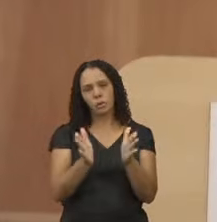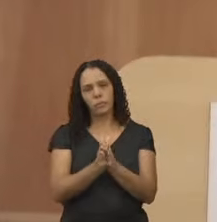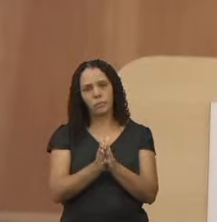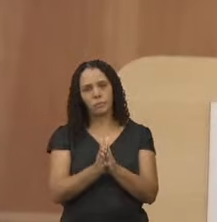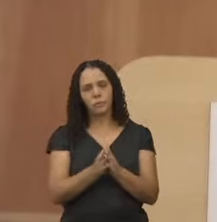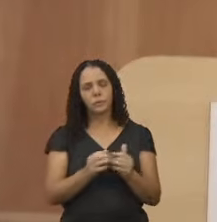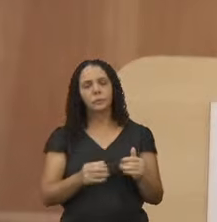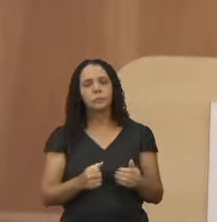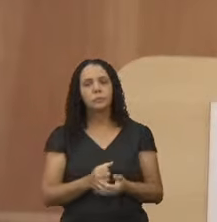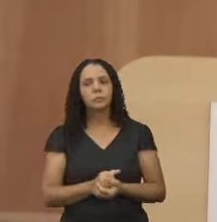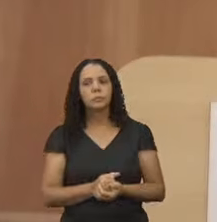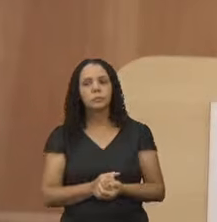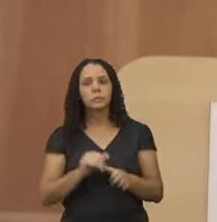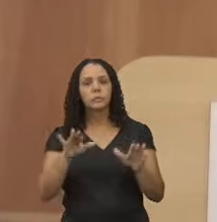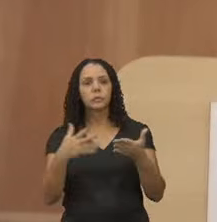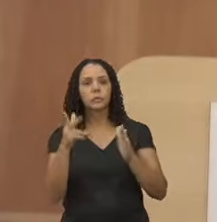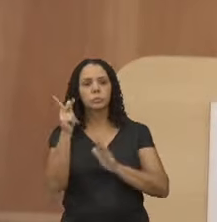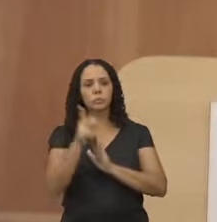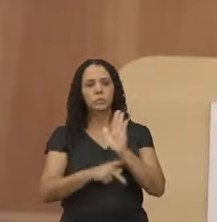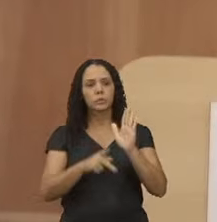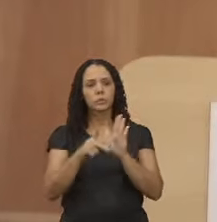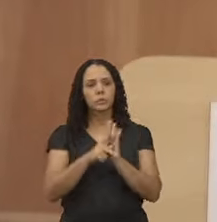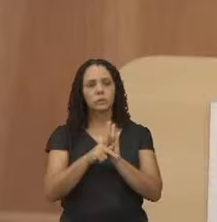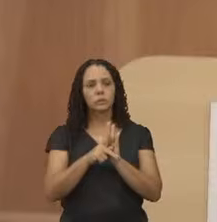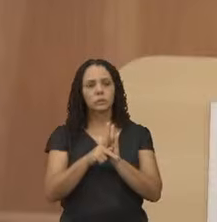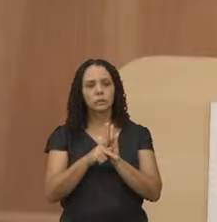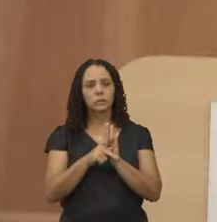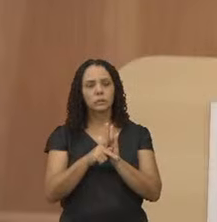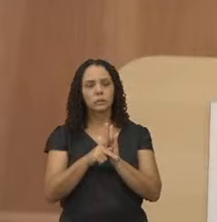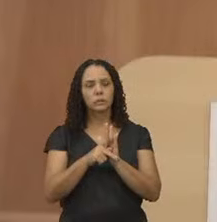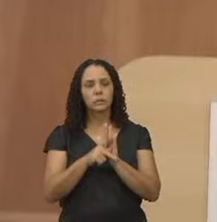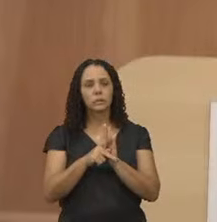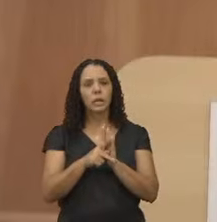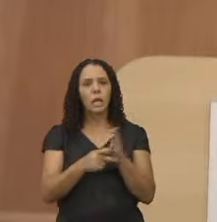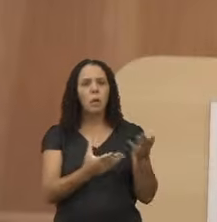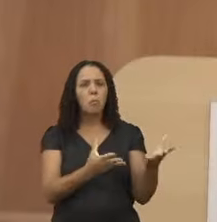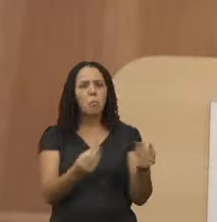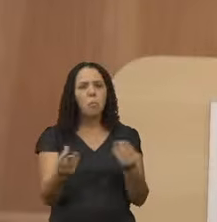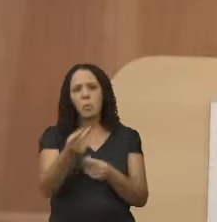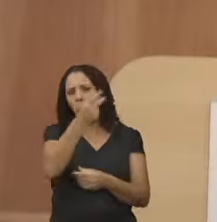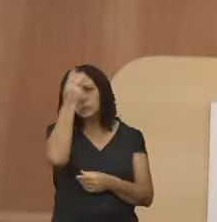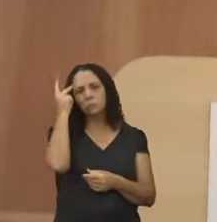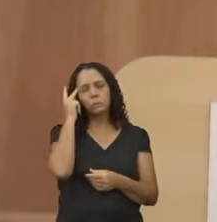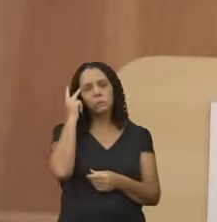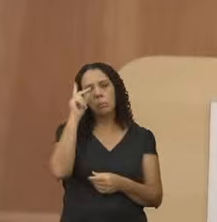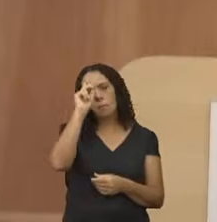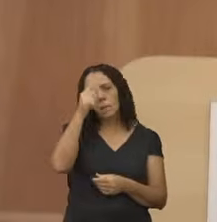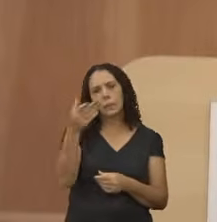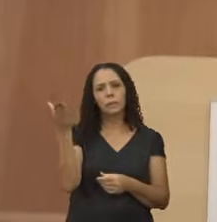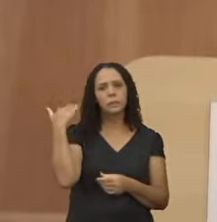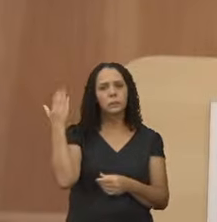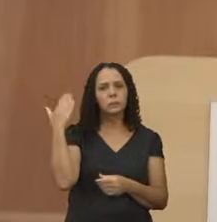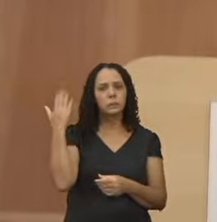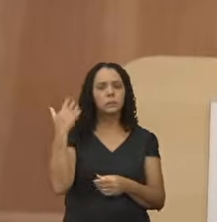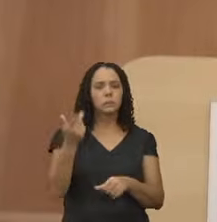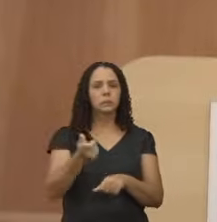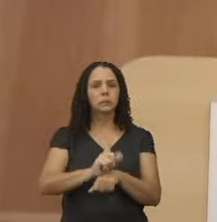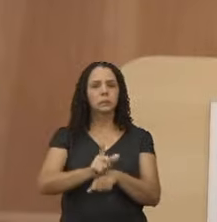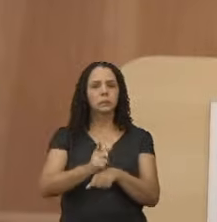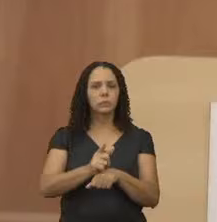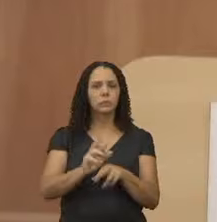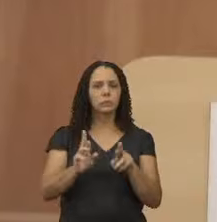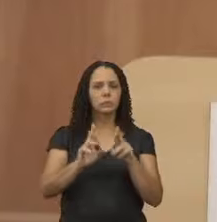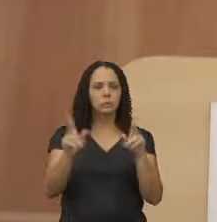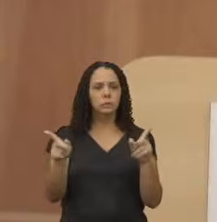faixa 1 e 2. Então esse projeto ele é o acúmulo do trabalho de muita gente, de mandatos anteriores, de gestões